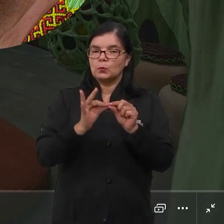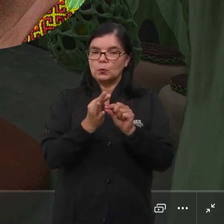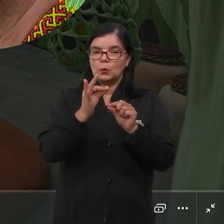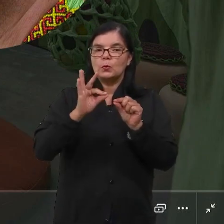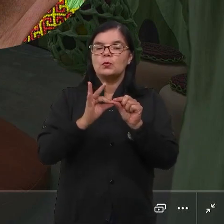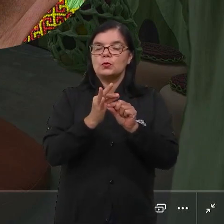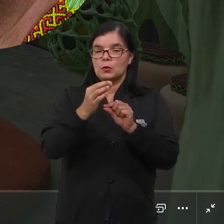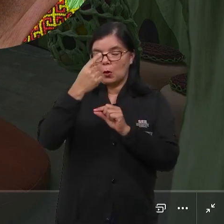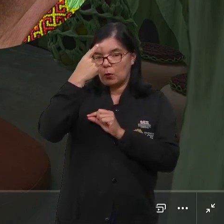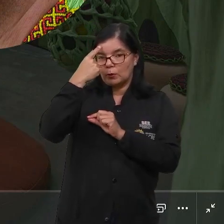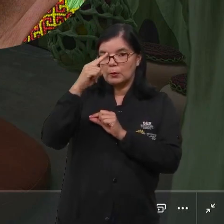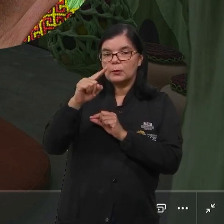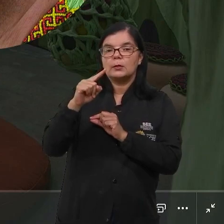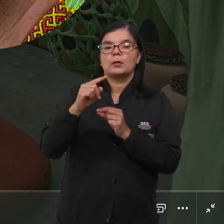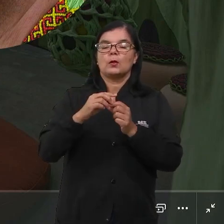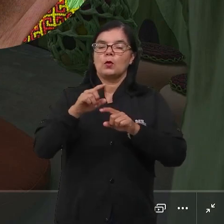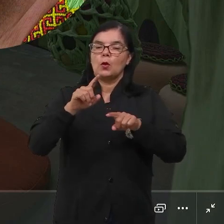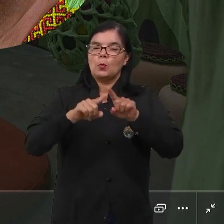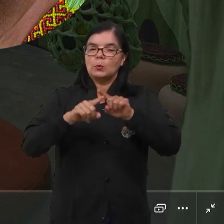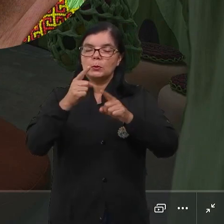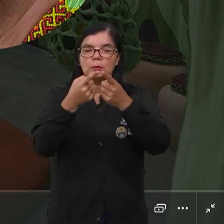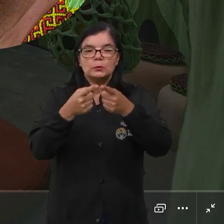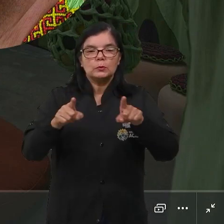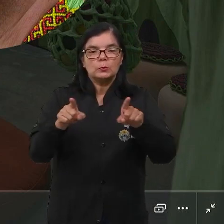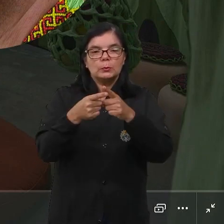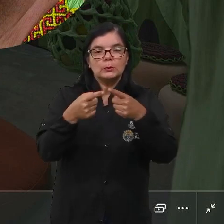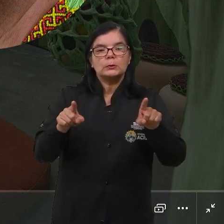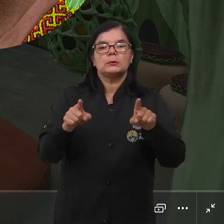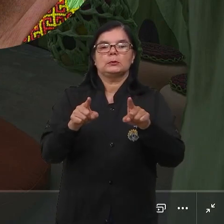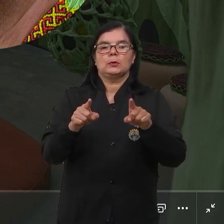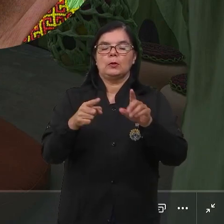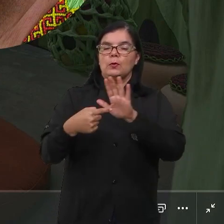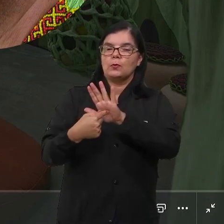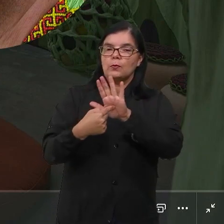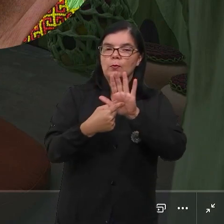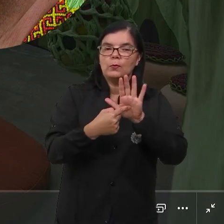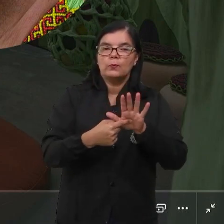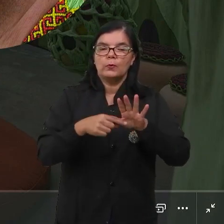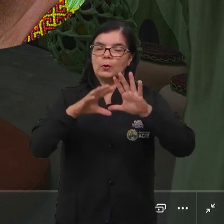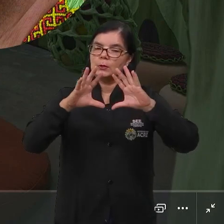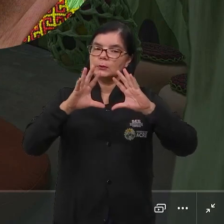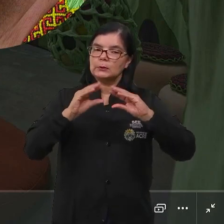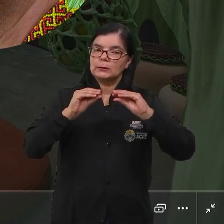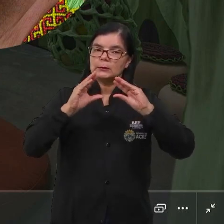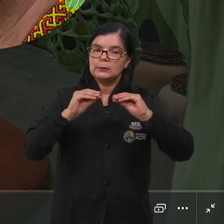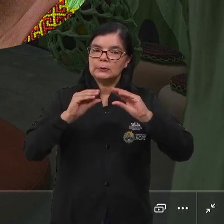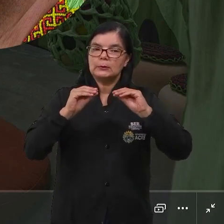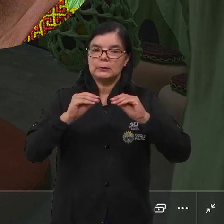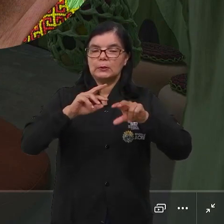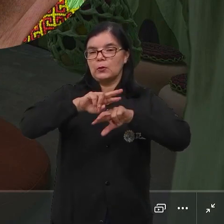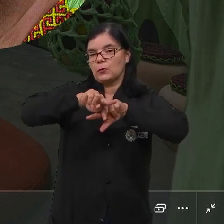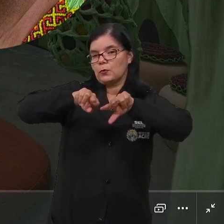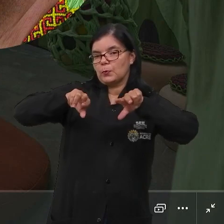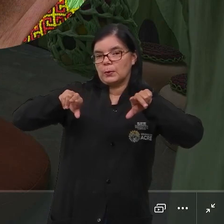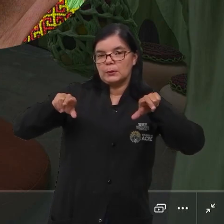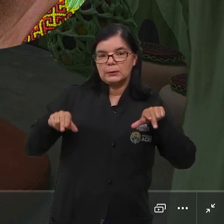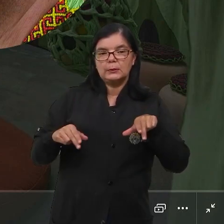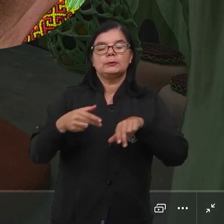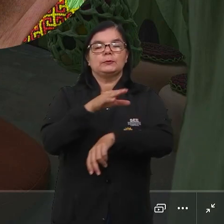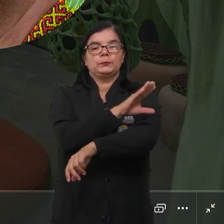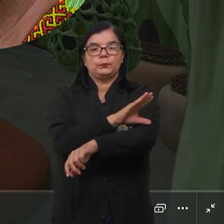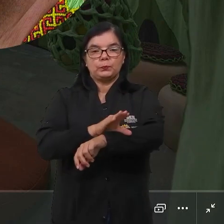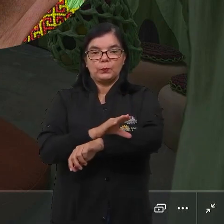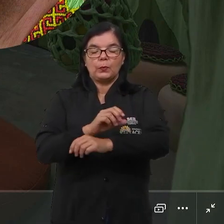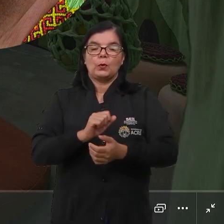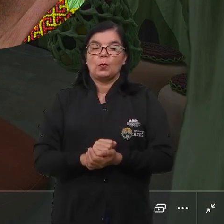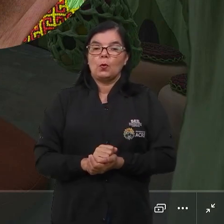um crochê criativo, instrumentos musicais integrados e evoca travessias e diversidade cultural. Aí